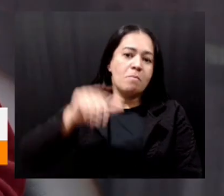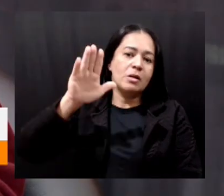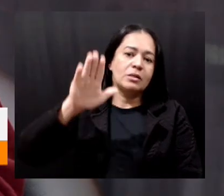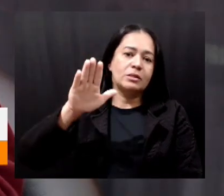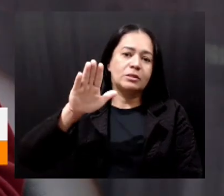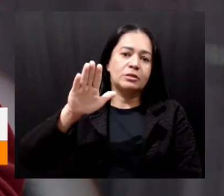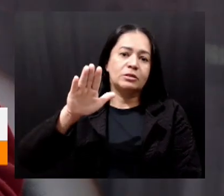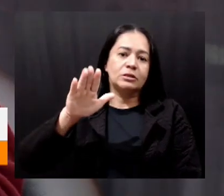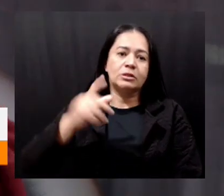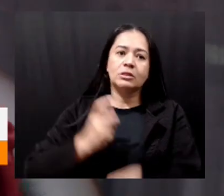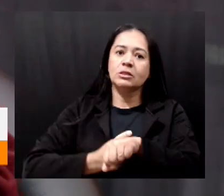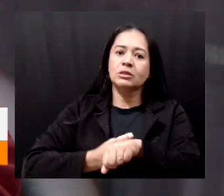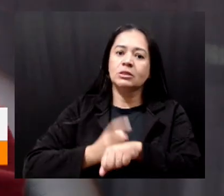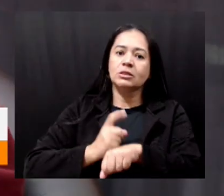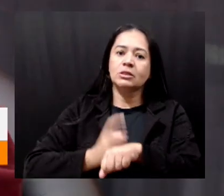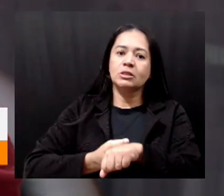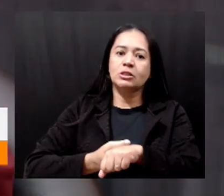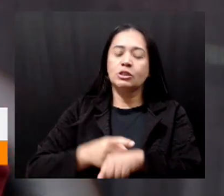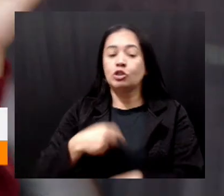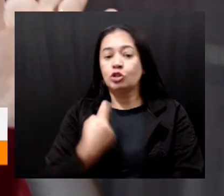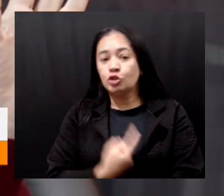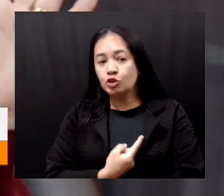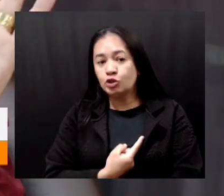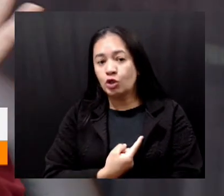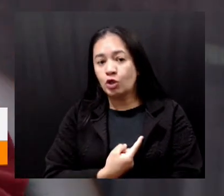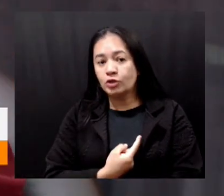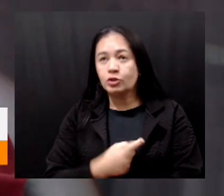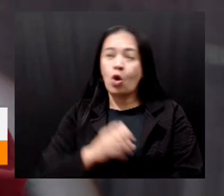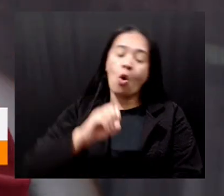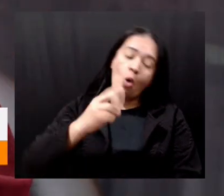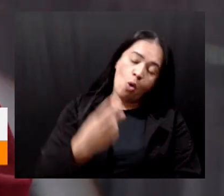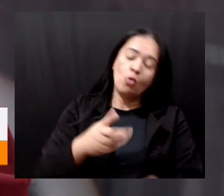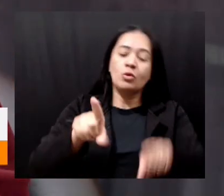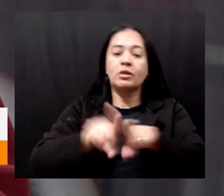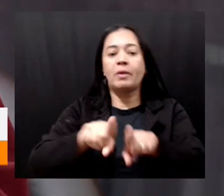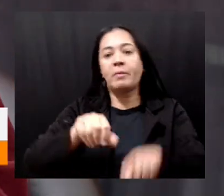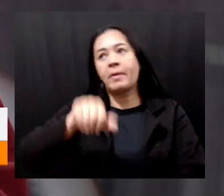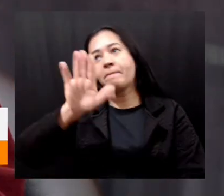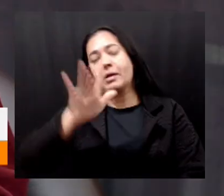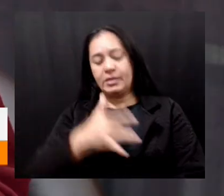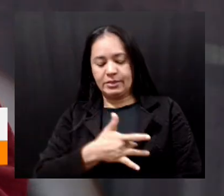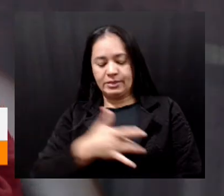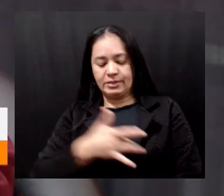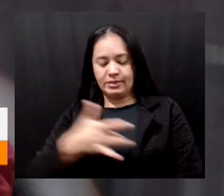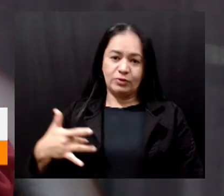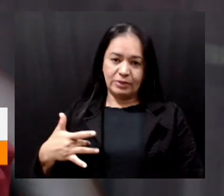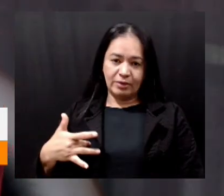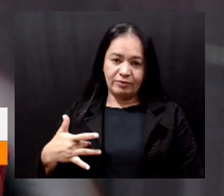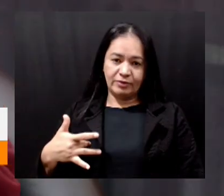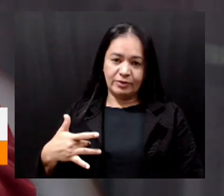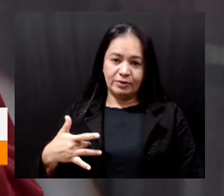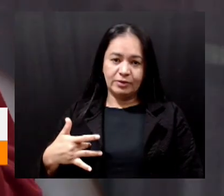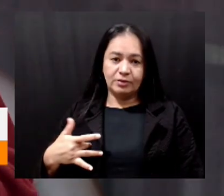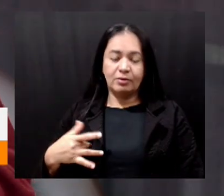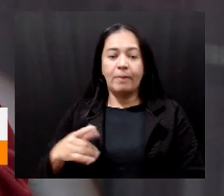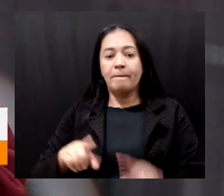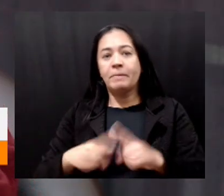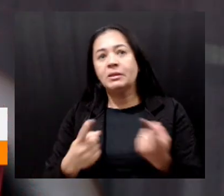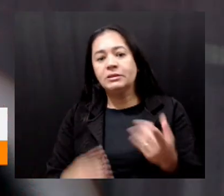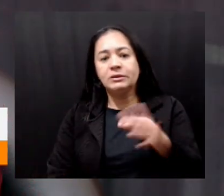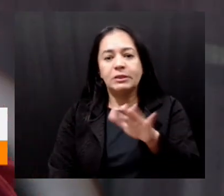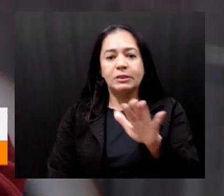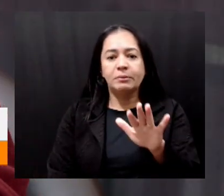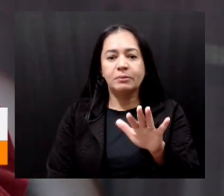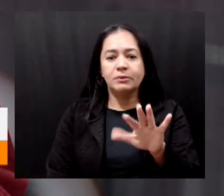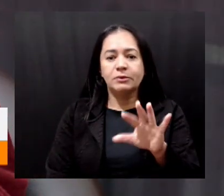vai fazer com que a gente, ou mais saudável, né, que não é nem o frágil nem o rígido. E a depender de como a gente tem